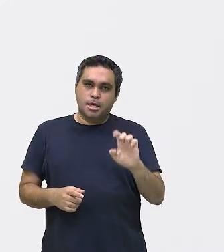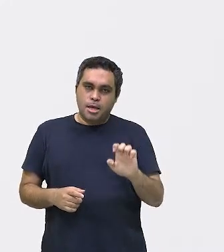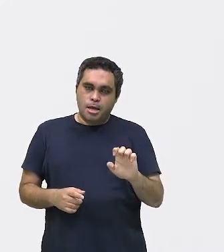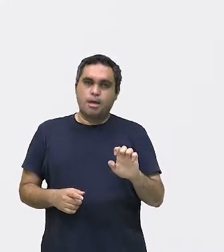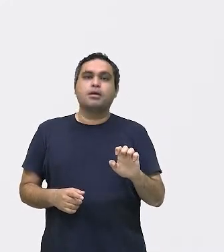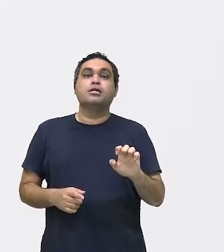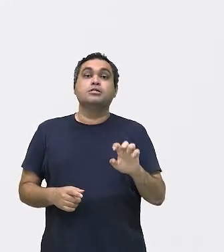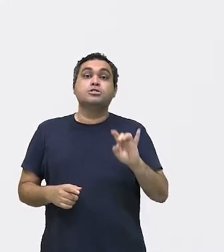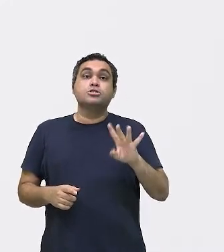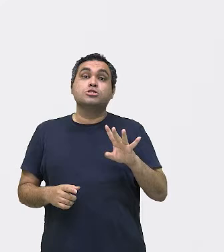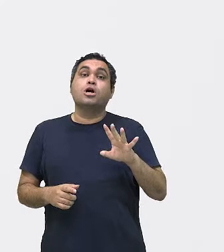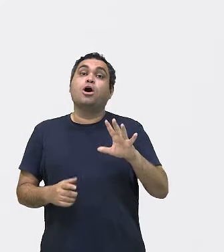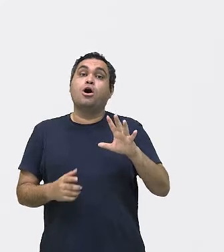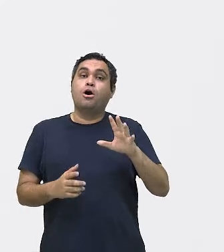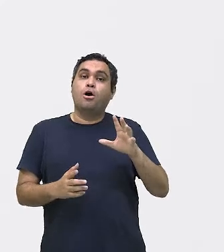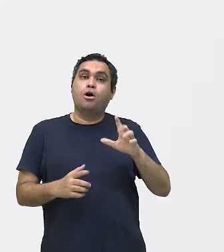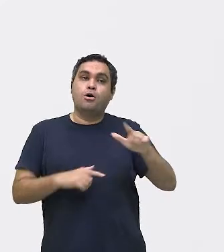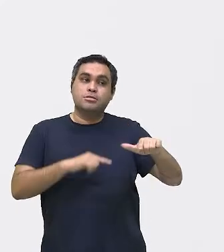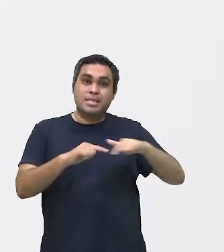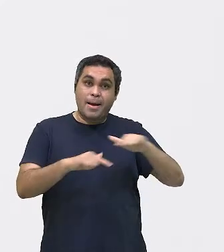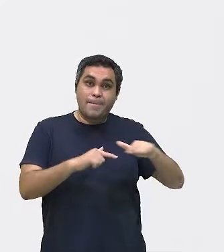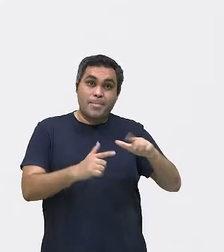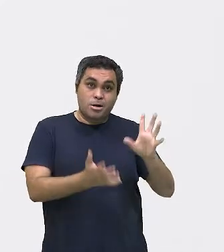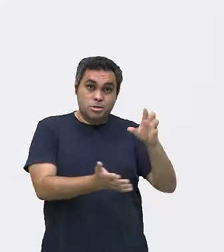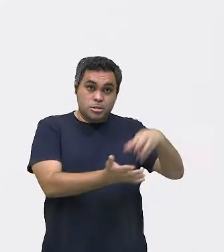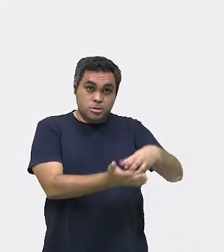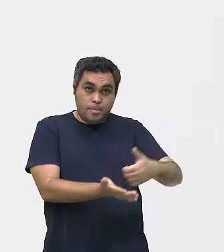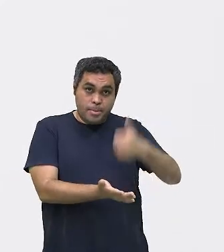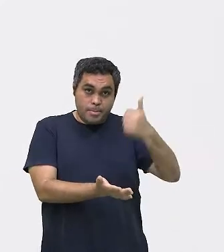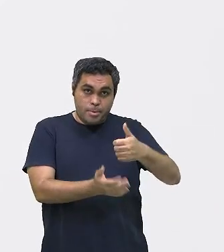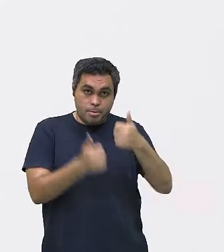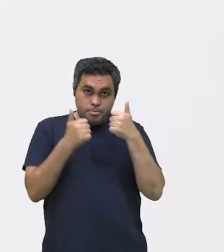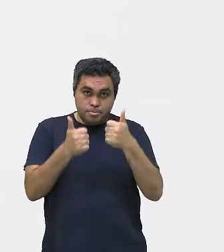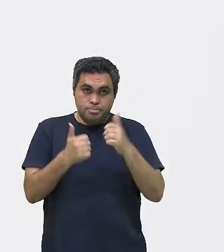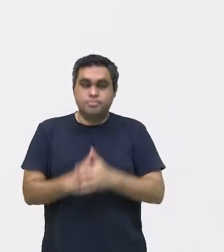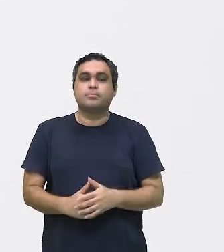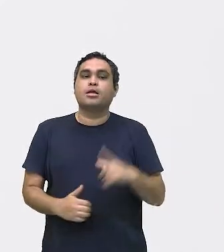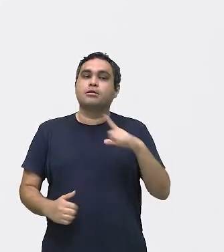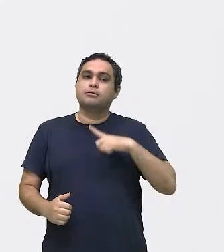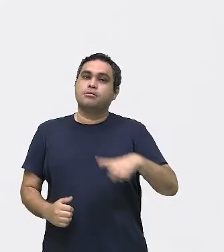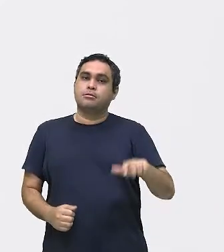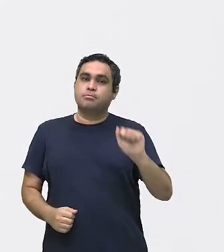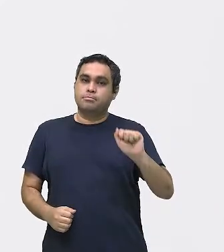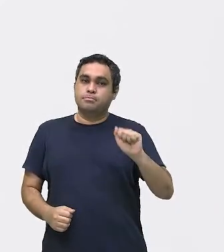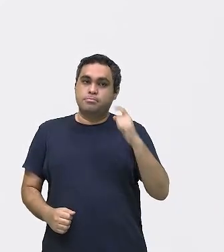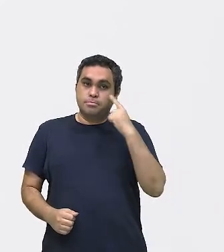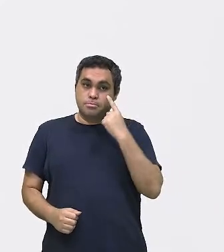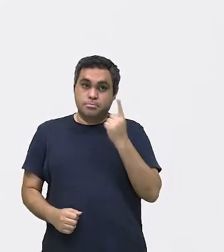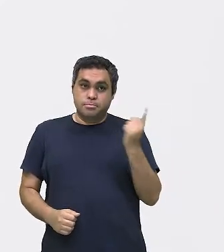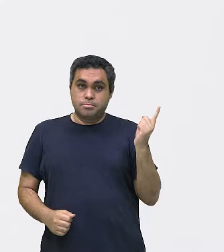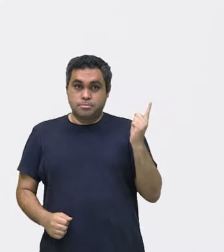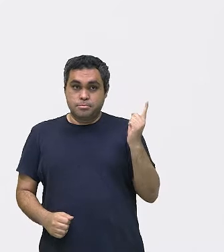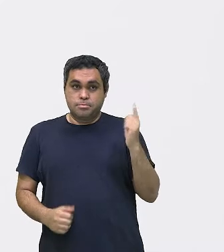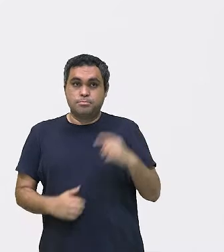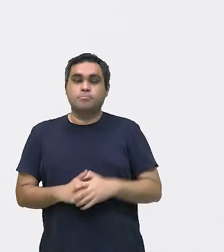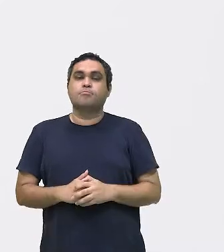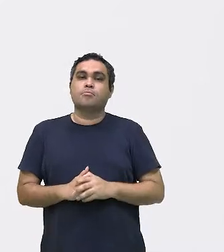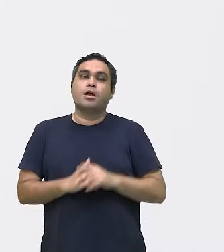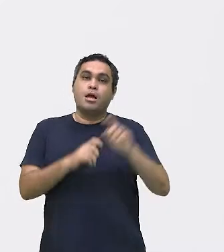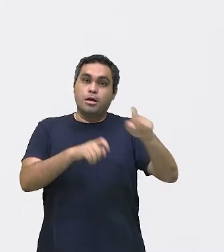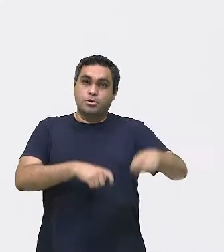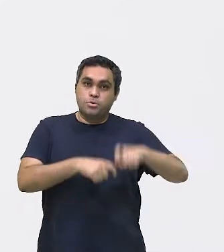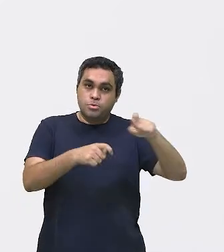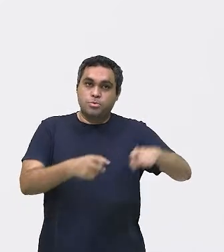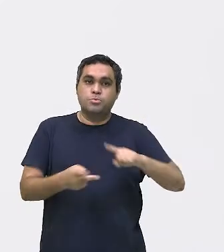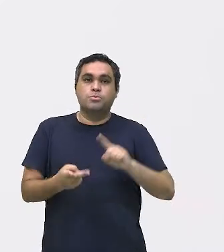do setor primário, tá bom? Aí vamos às alternativas. Letra A, temos agricultura,